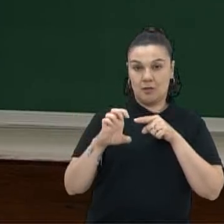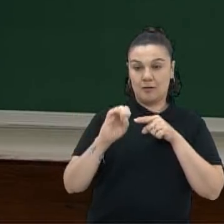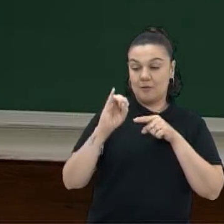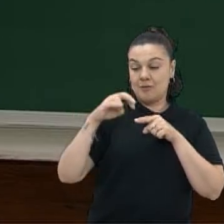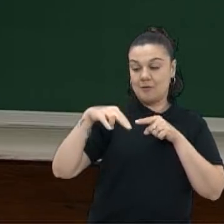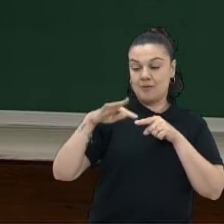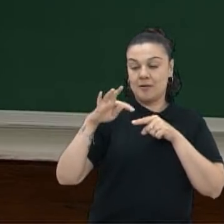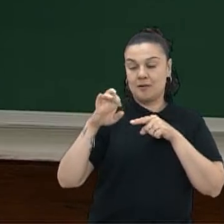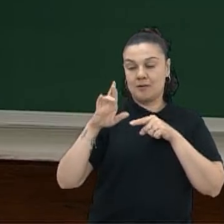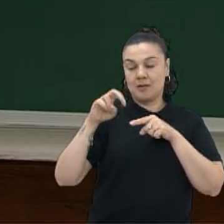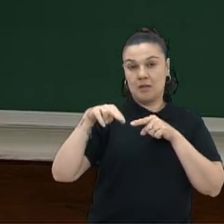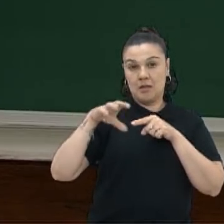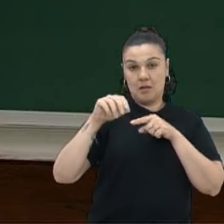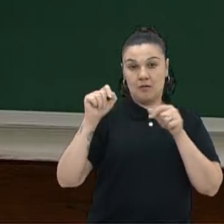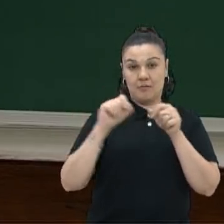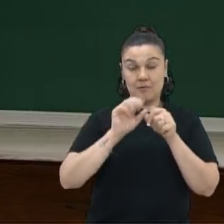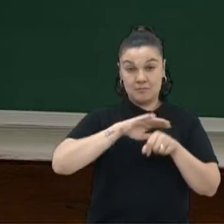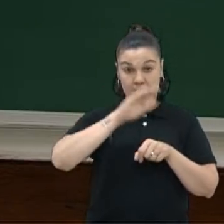formadores do relevo.